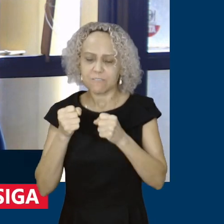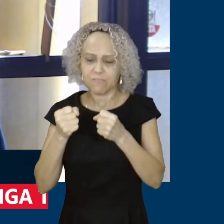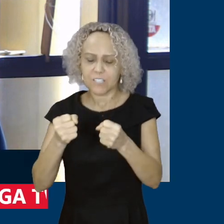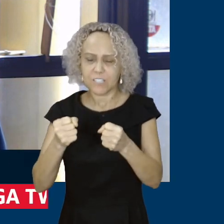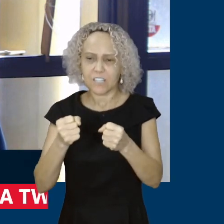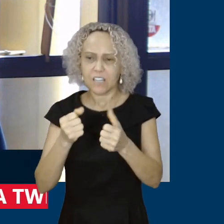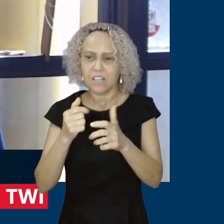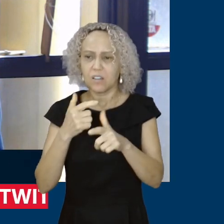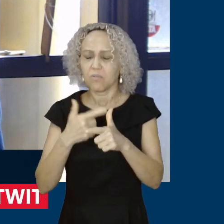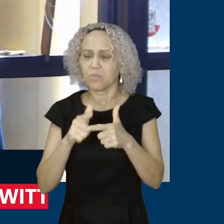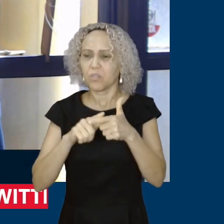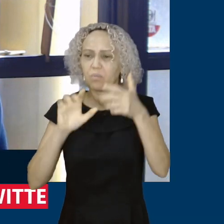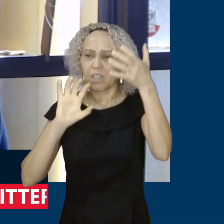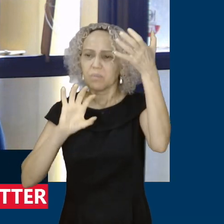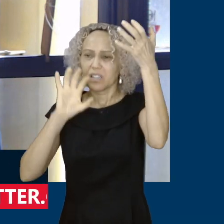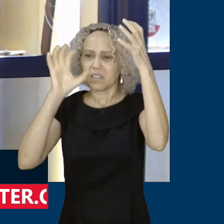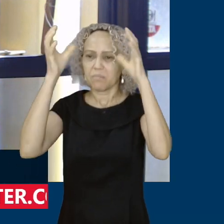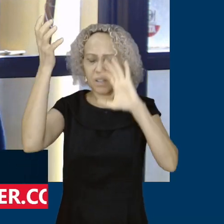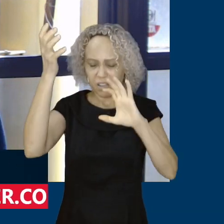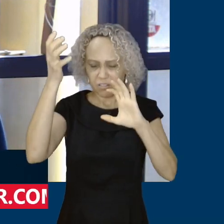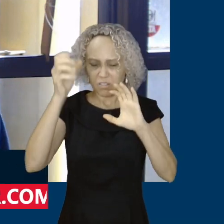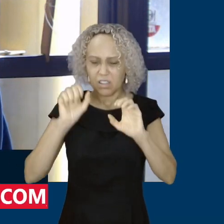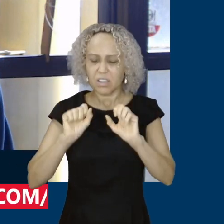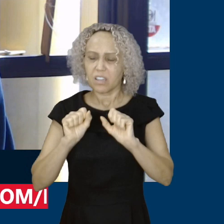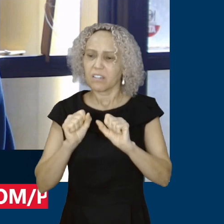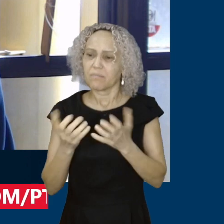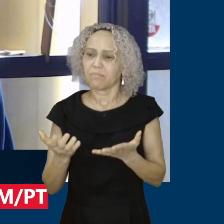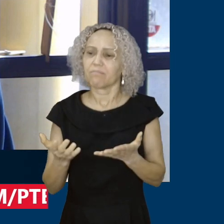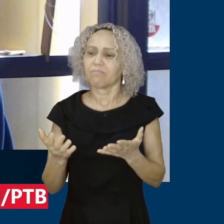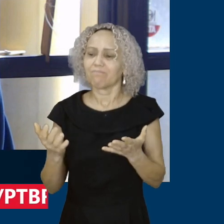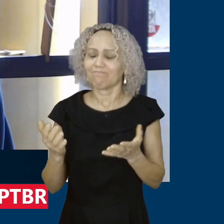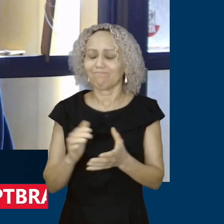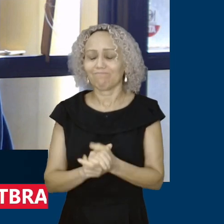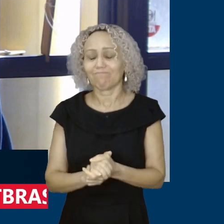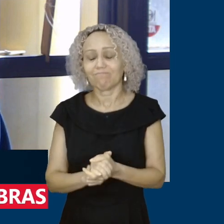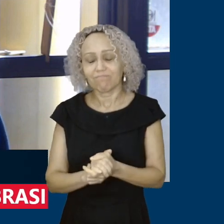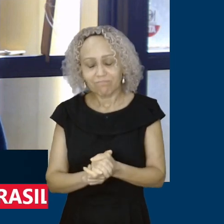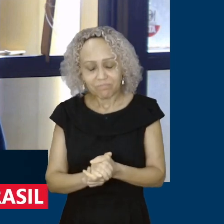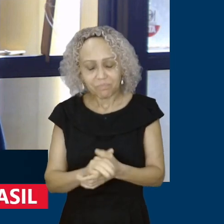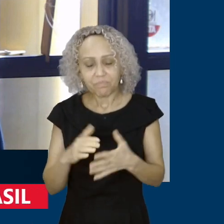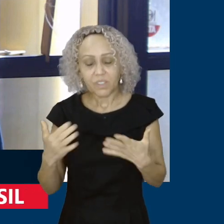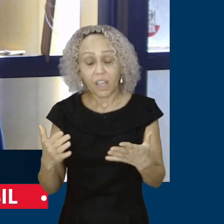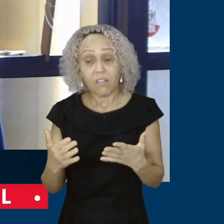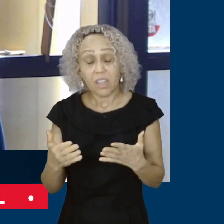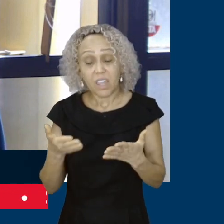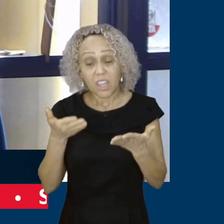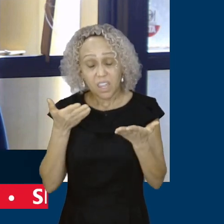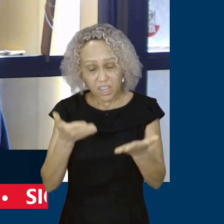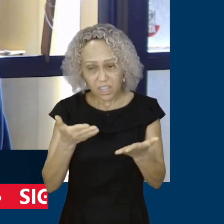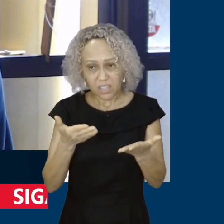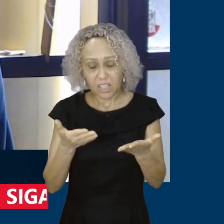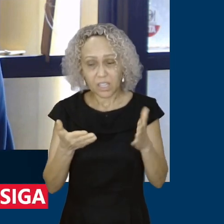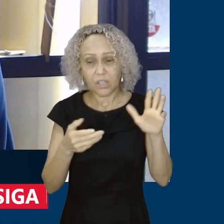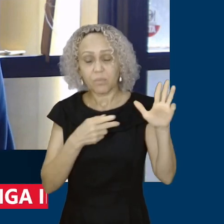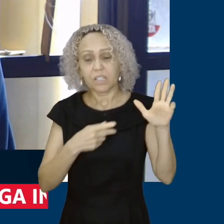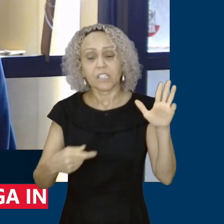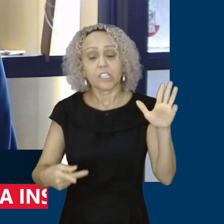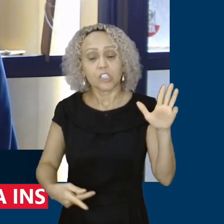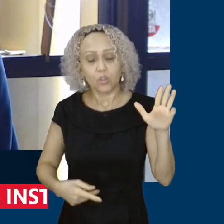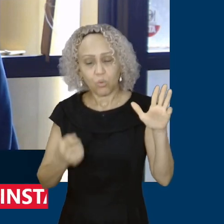o resto do mundo. Eu acho que é esse o sentido, né, que o presidente Lula está vendo agora, entendeu, desse